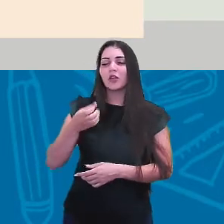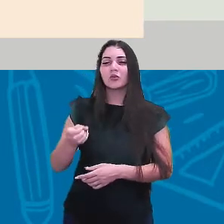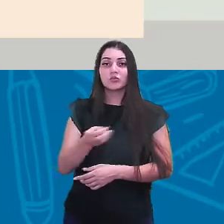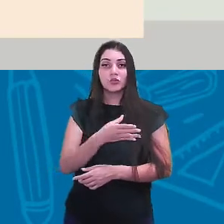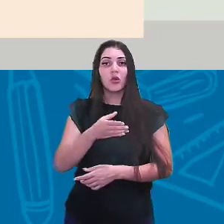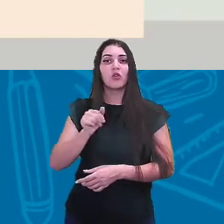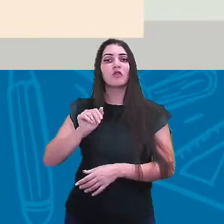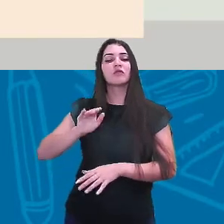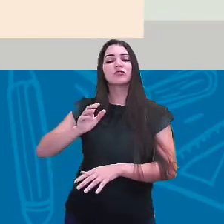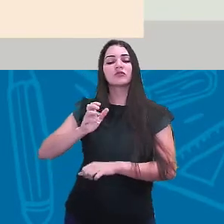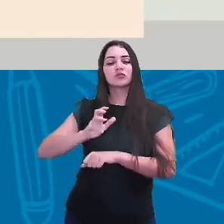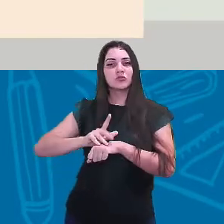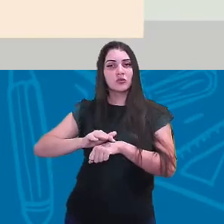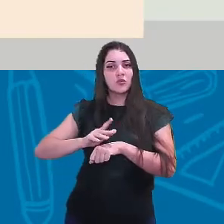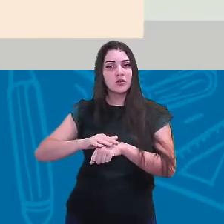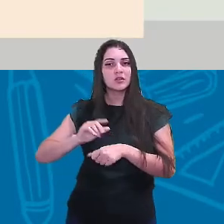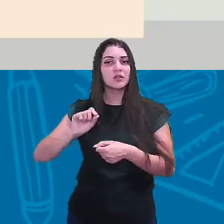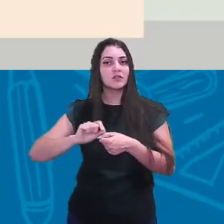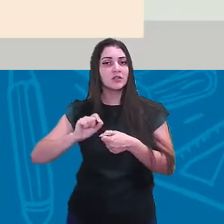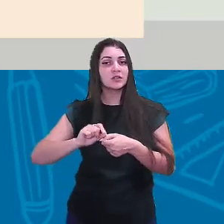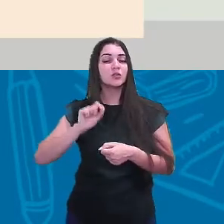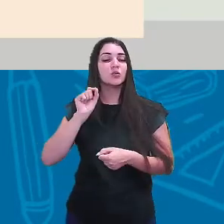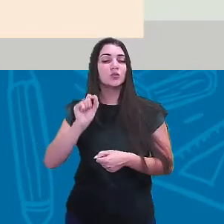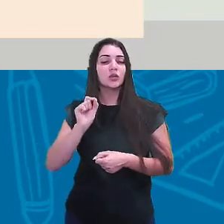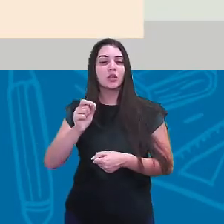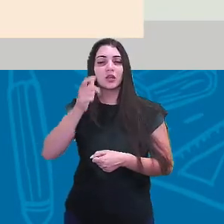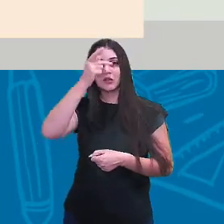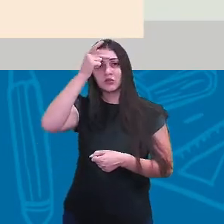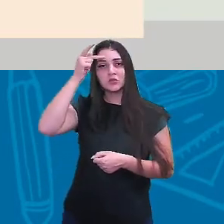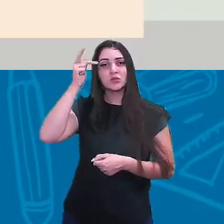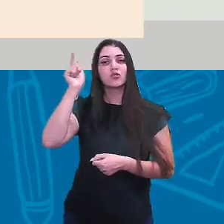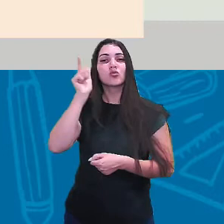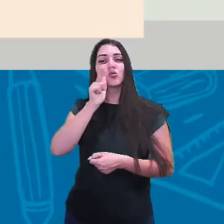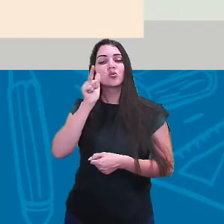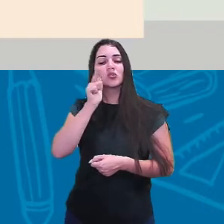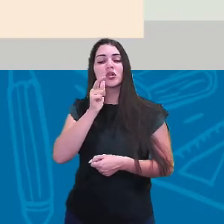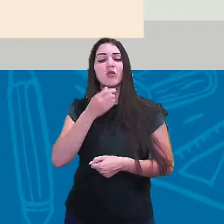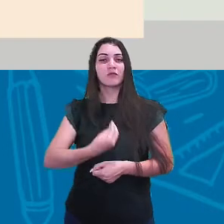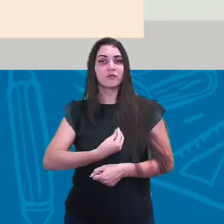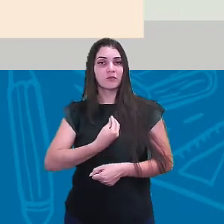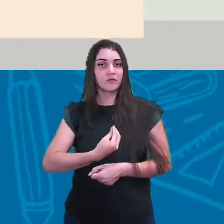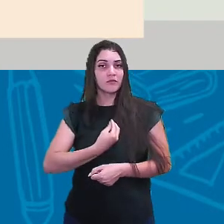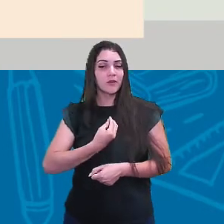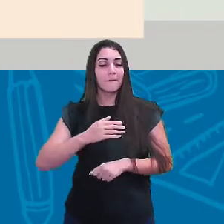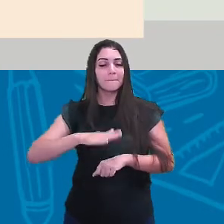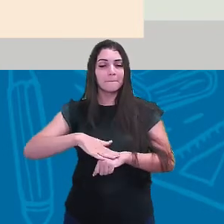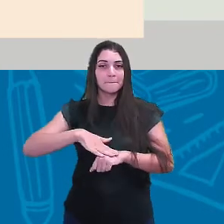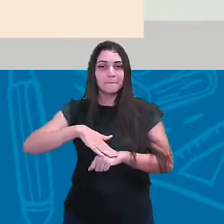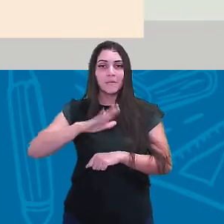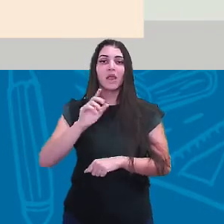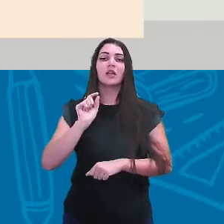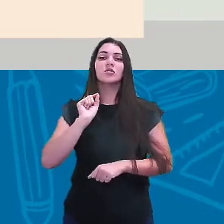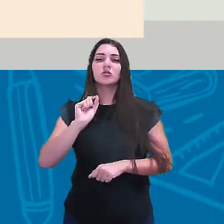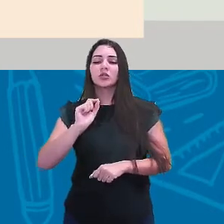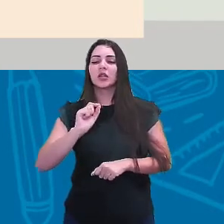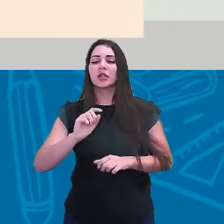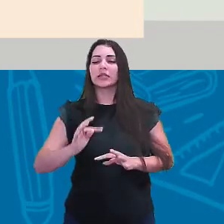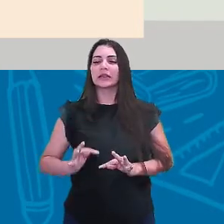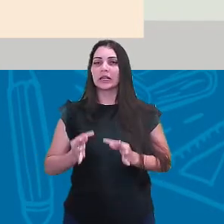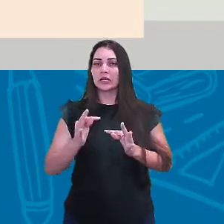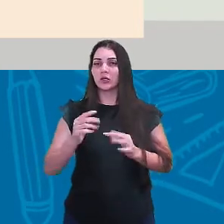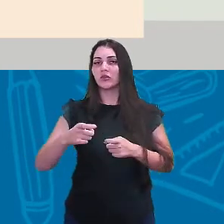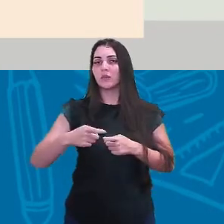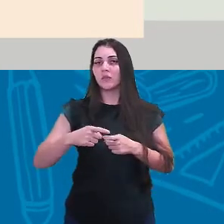consigam viver mais, tá? E novas tecnologias médicas, como cirúrgicas,